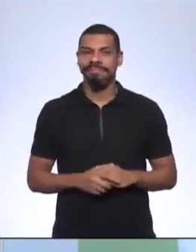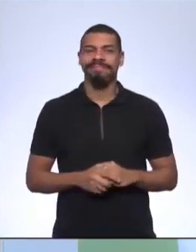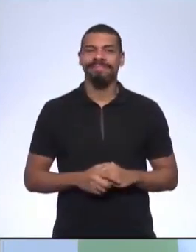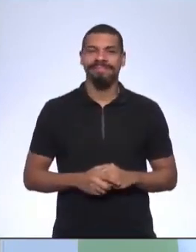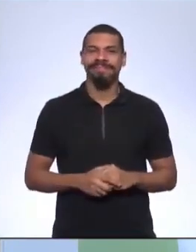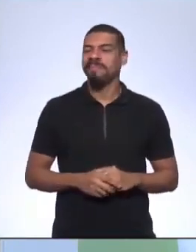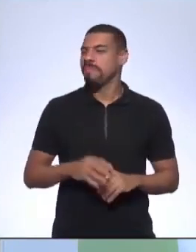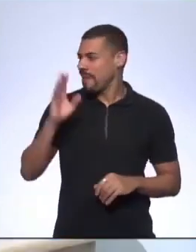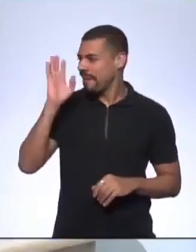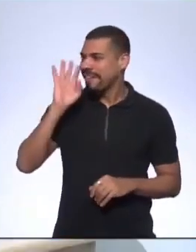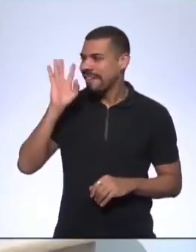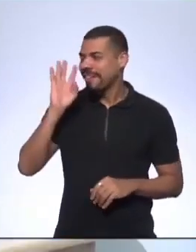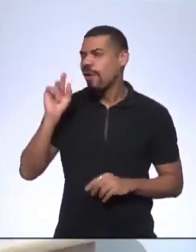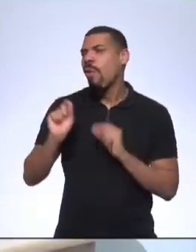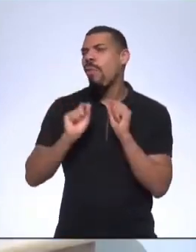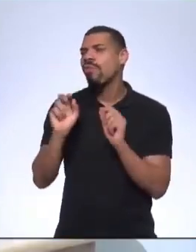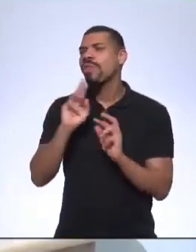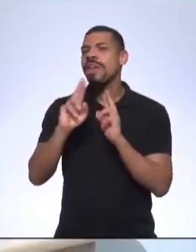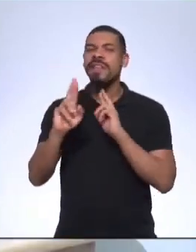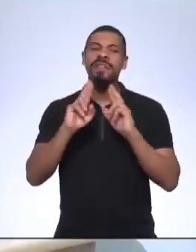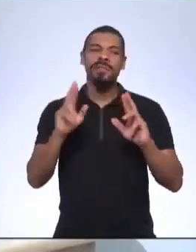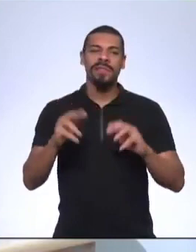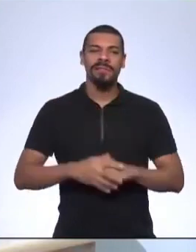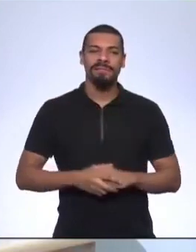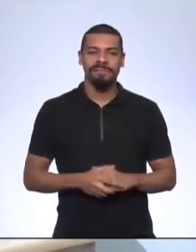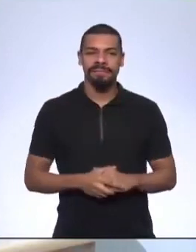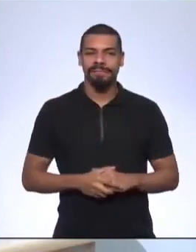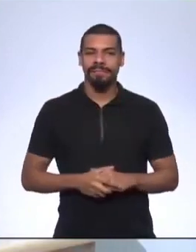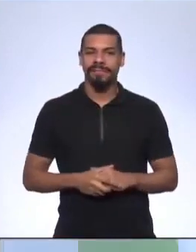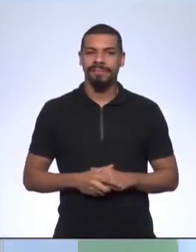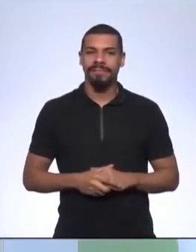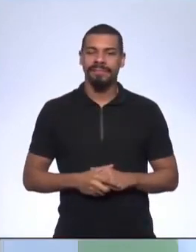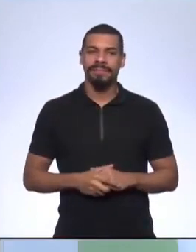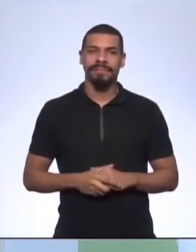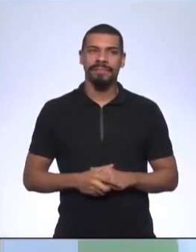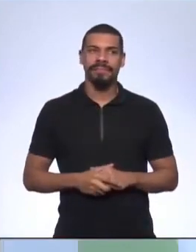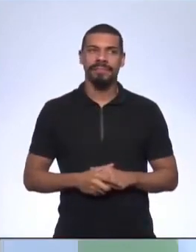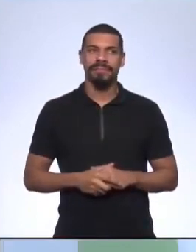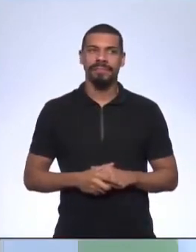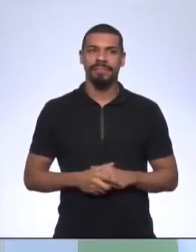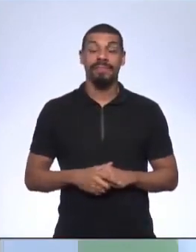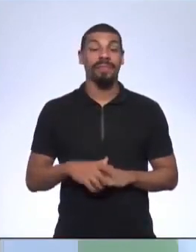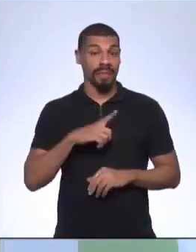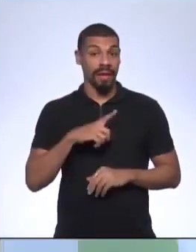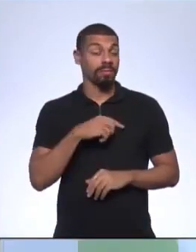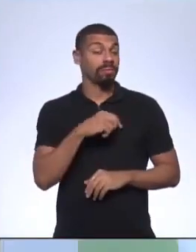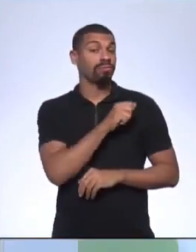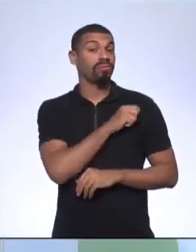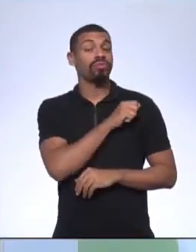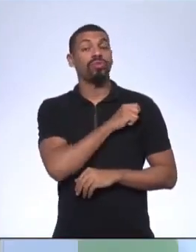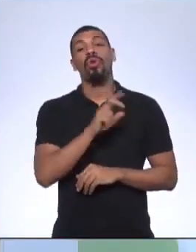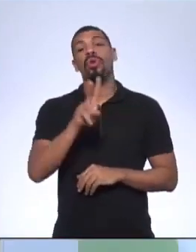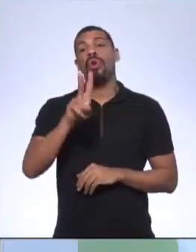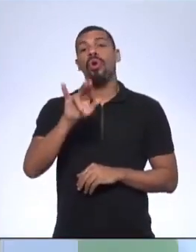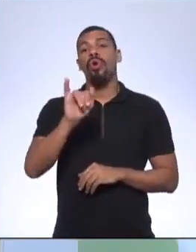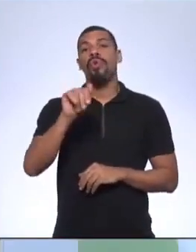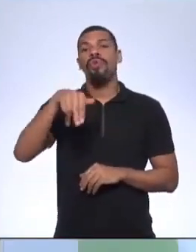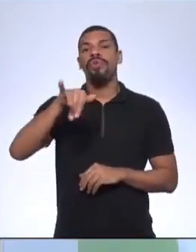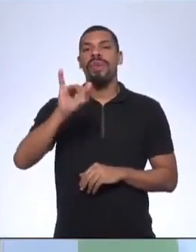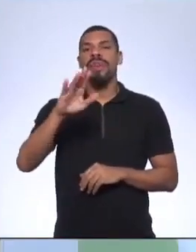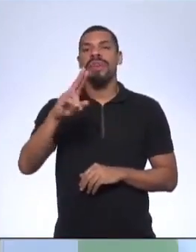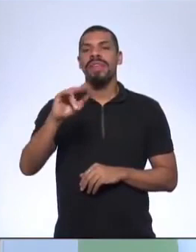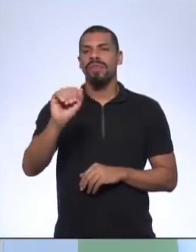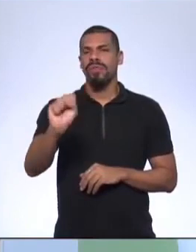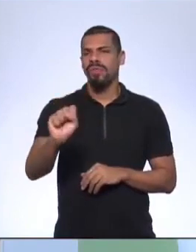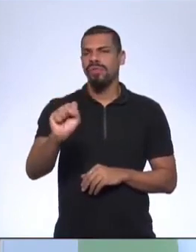Ah, ó. Legal, cara. O que vem de coisa boa aí para a gente responder? Vamos lá. Então, ó, eu tenho o Vinícius aqui, ele vai falar assim, ó, avanços que